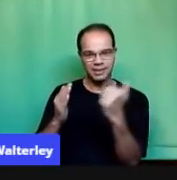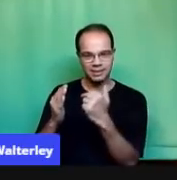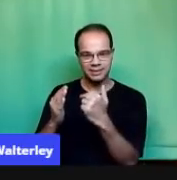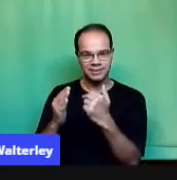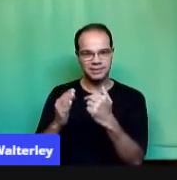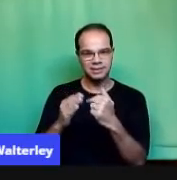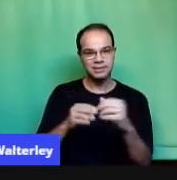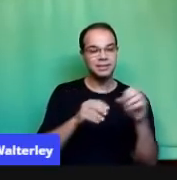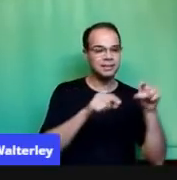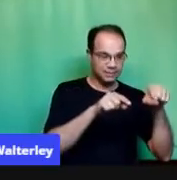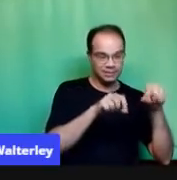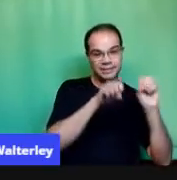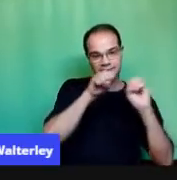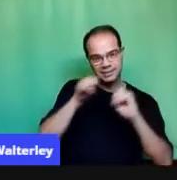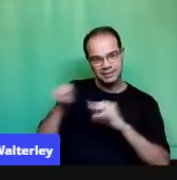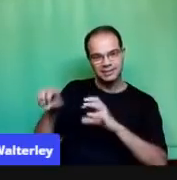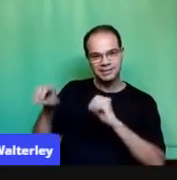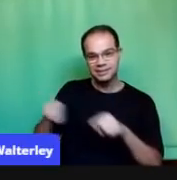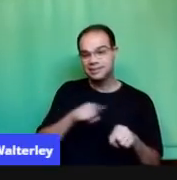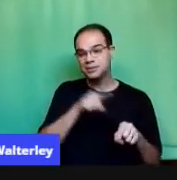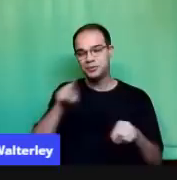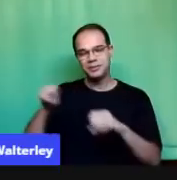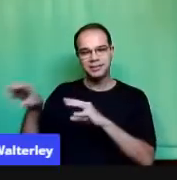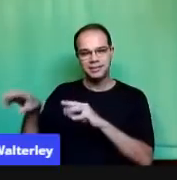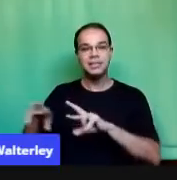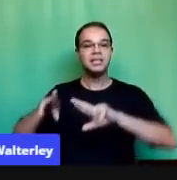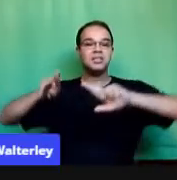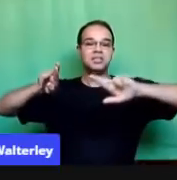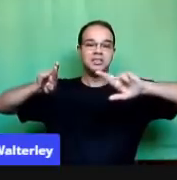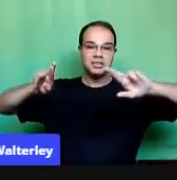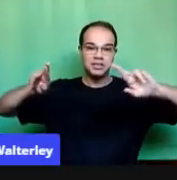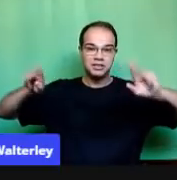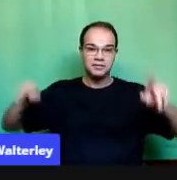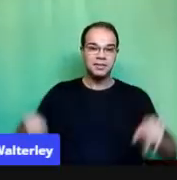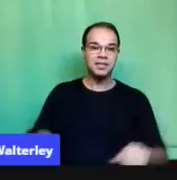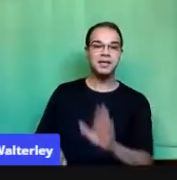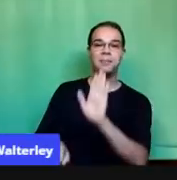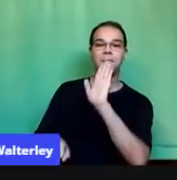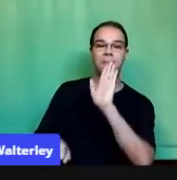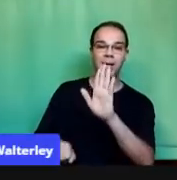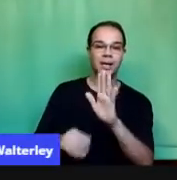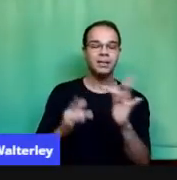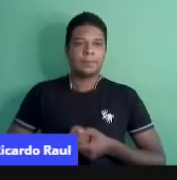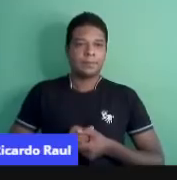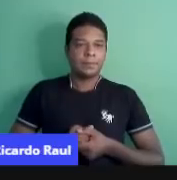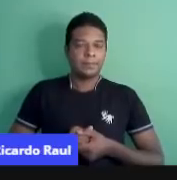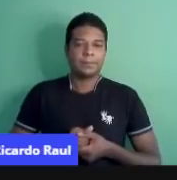construídas. Próximo, por favor.